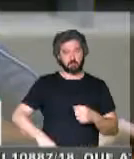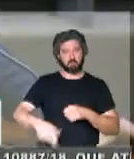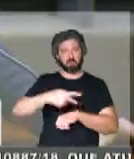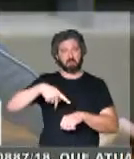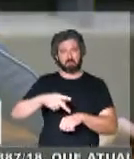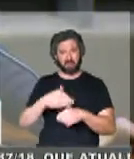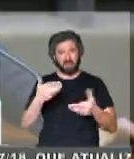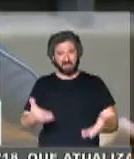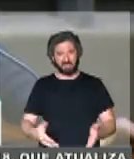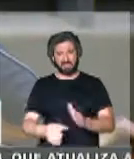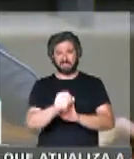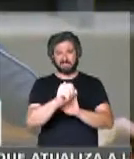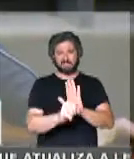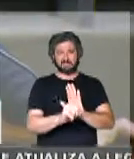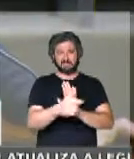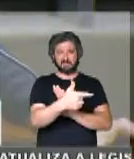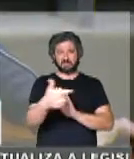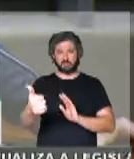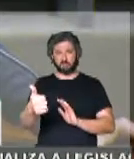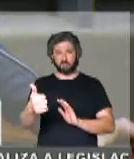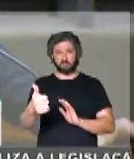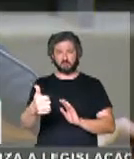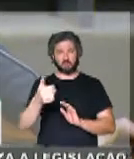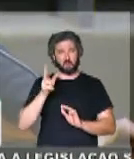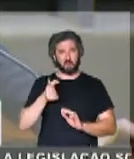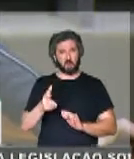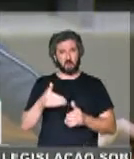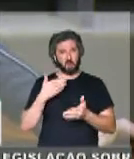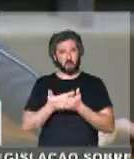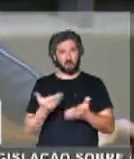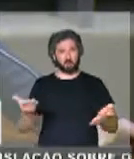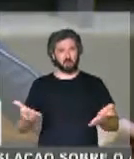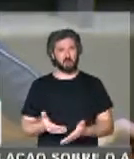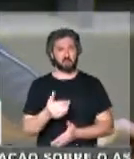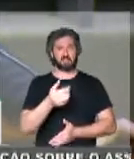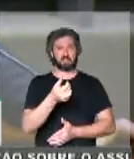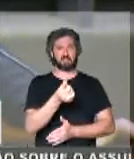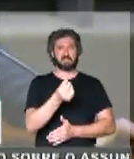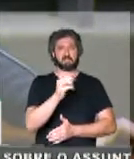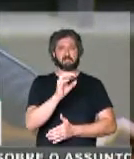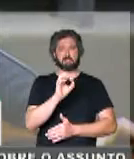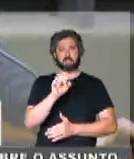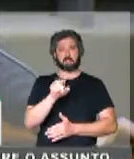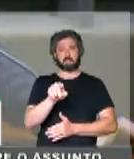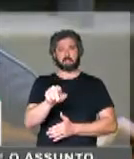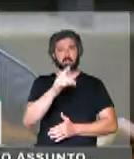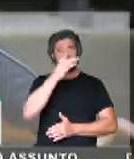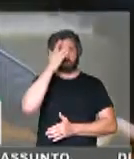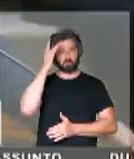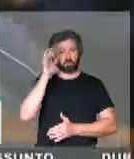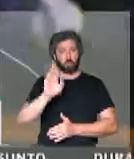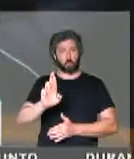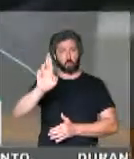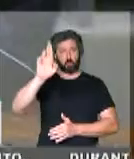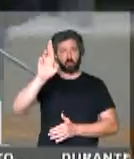nosso, em pleno século XXI, ainda ter 60 mil